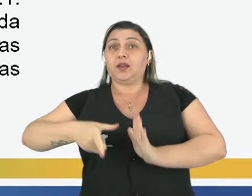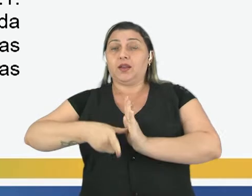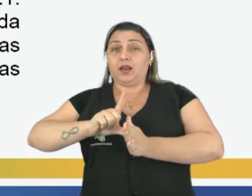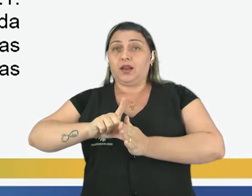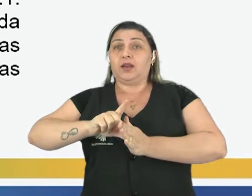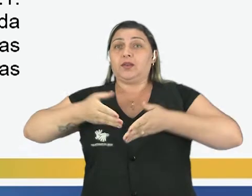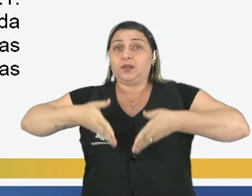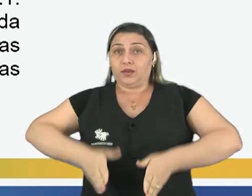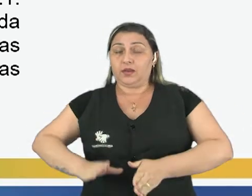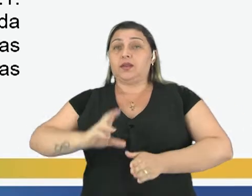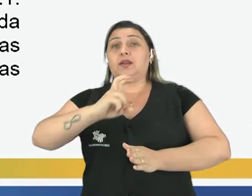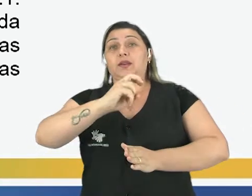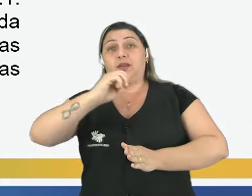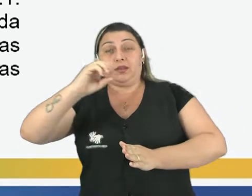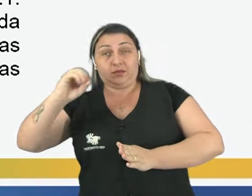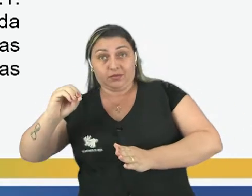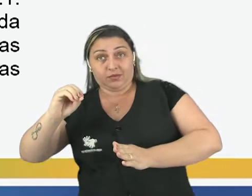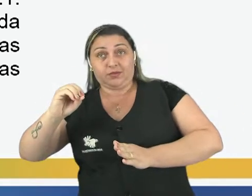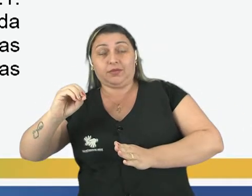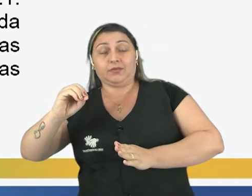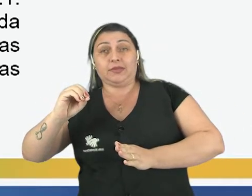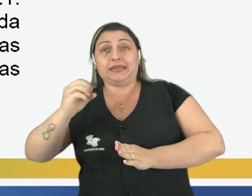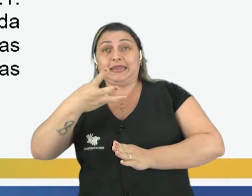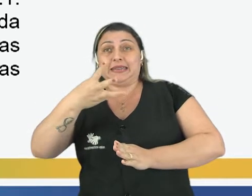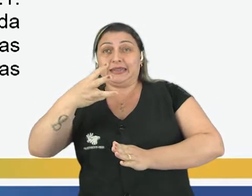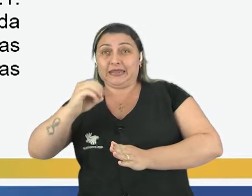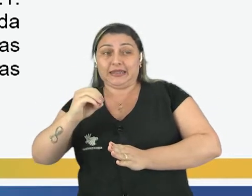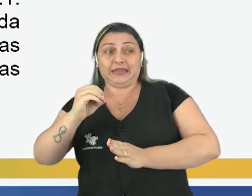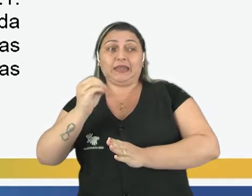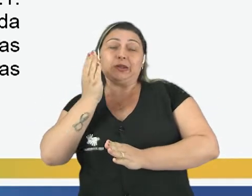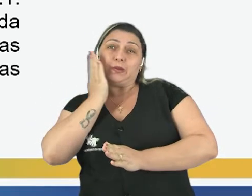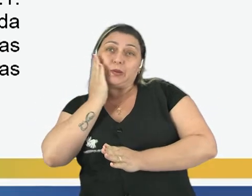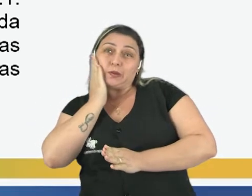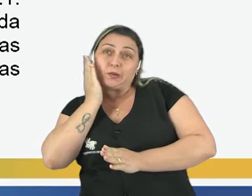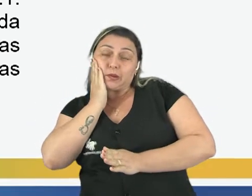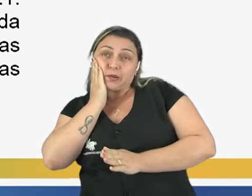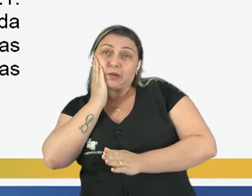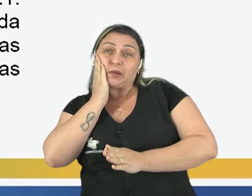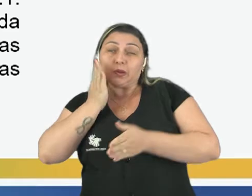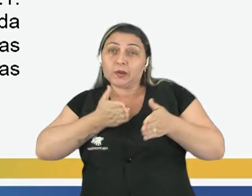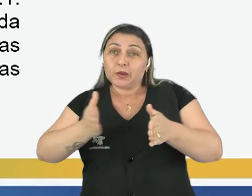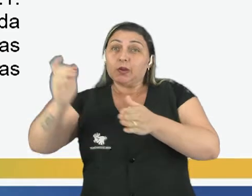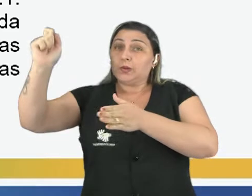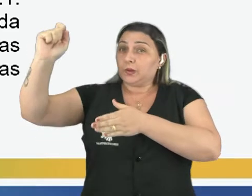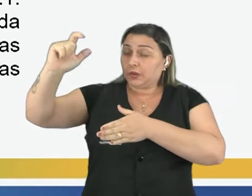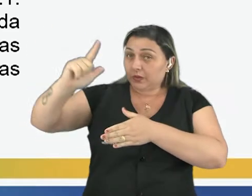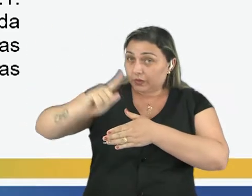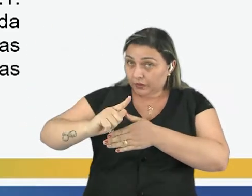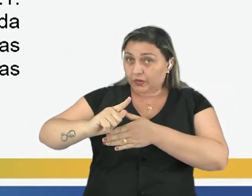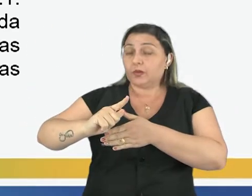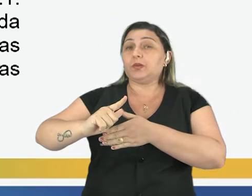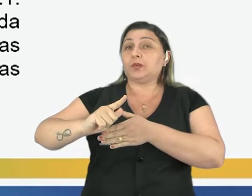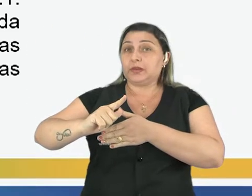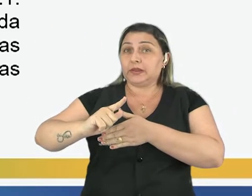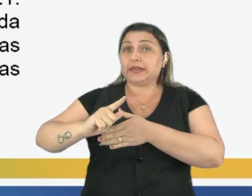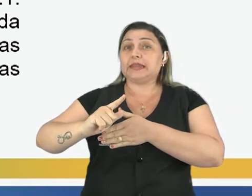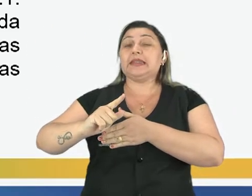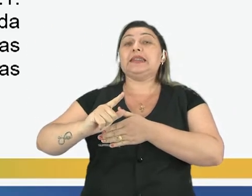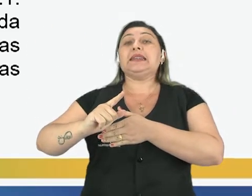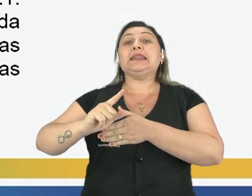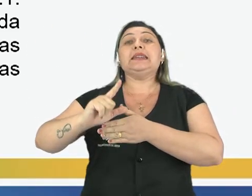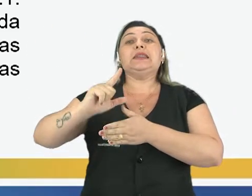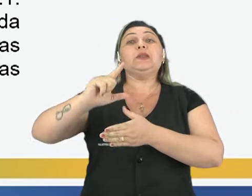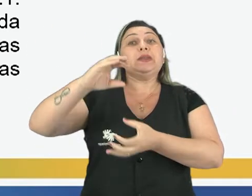partes durasse o equivalente a 30 dias. A essas partes, o trajeto do Sol foram atribuídos